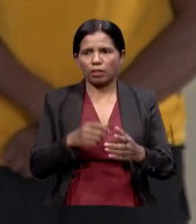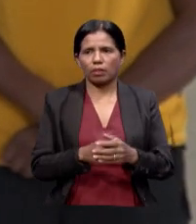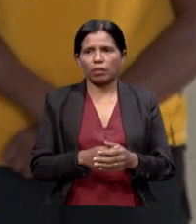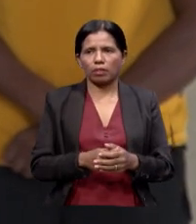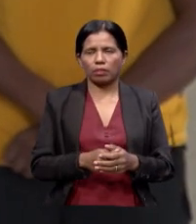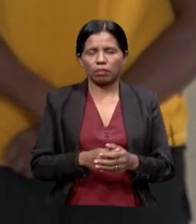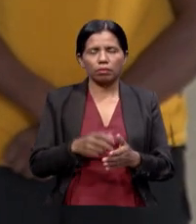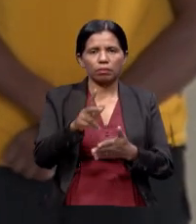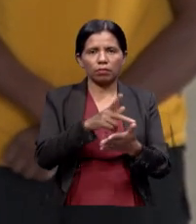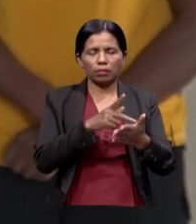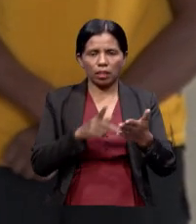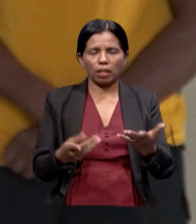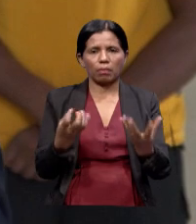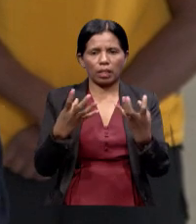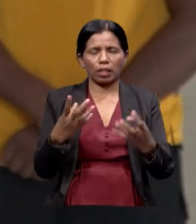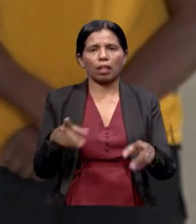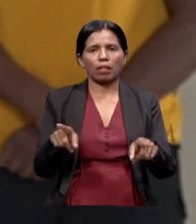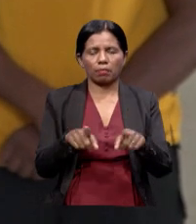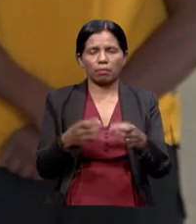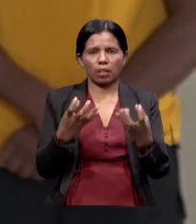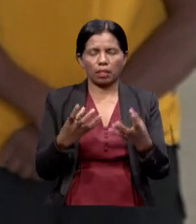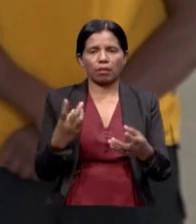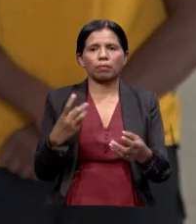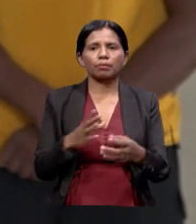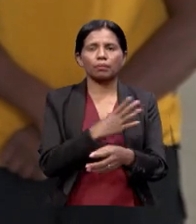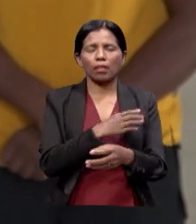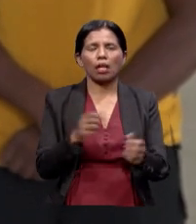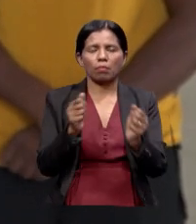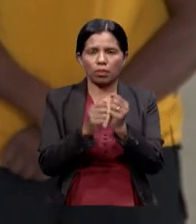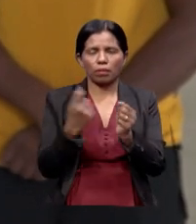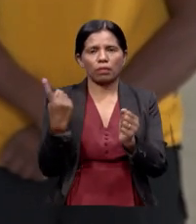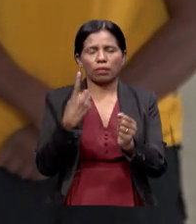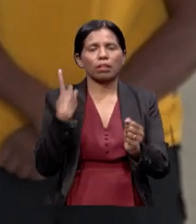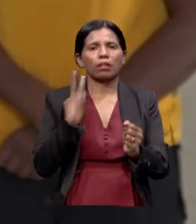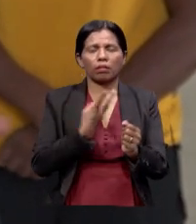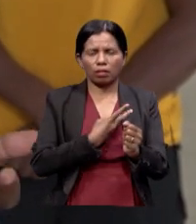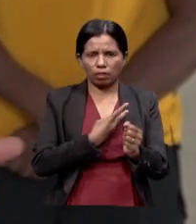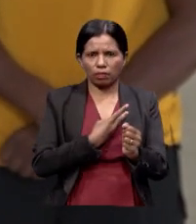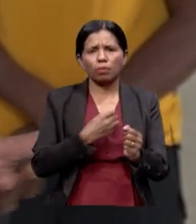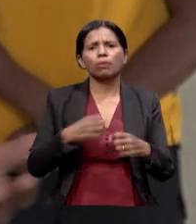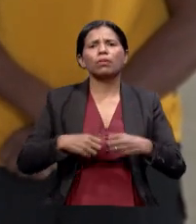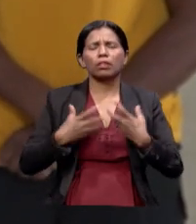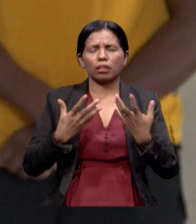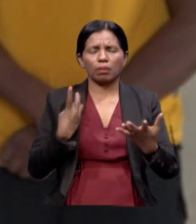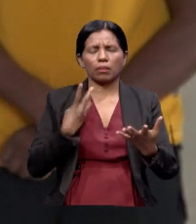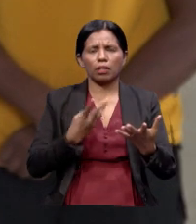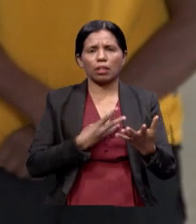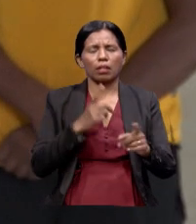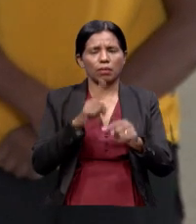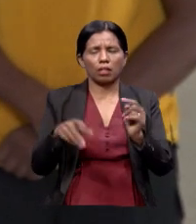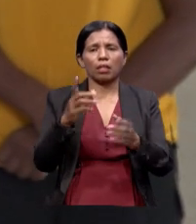crimine domina falita. E tem halo insa para halar com crimine importante. Pois a arte marciais, a arte de tuas